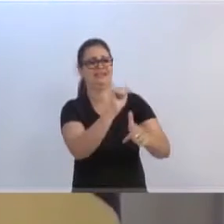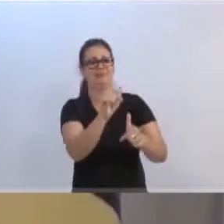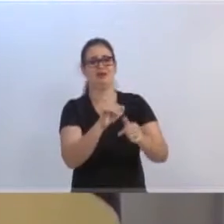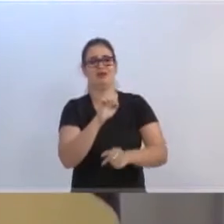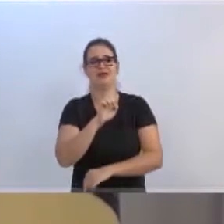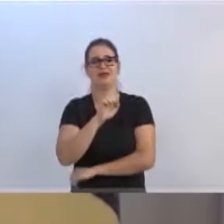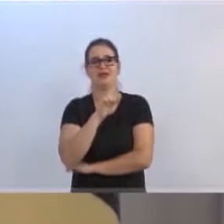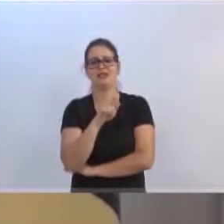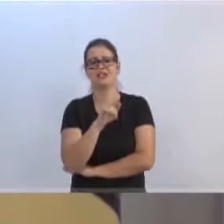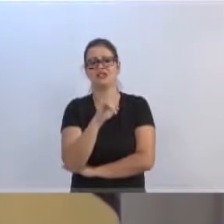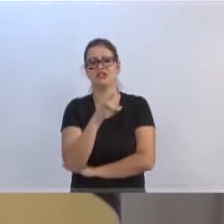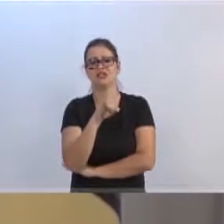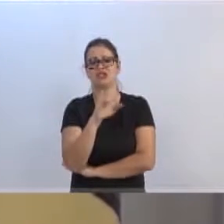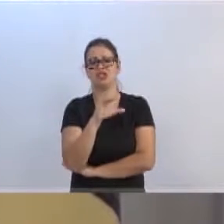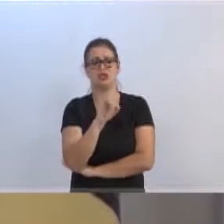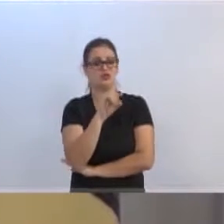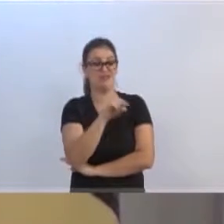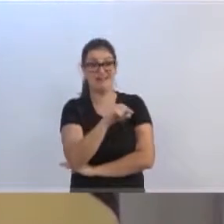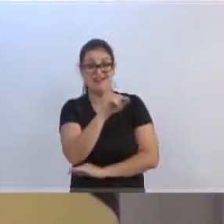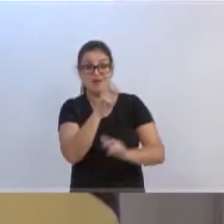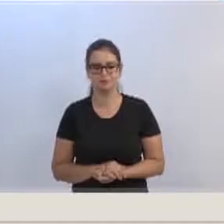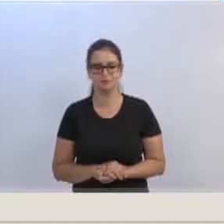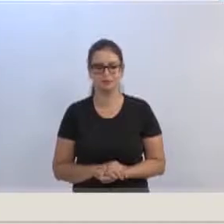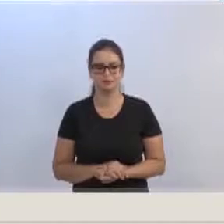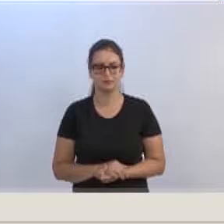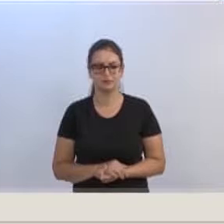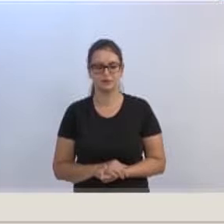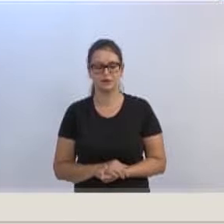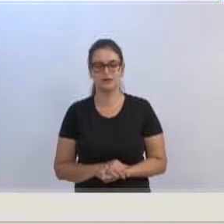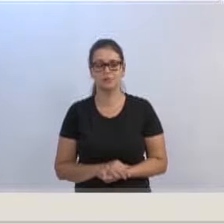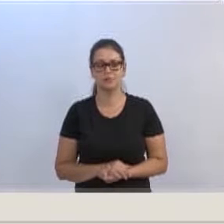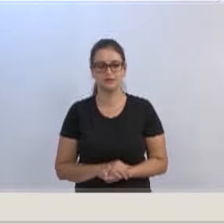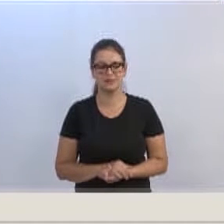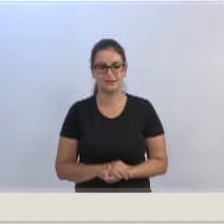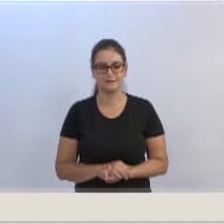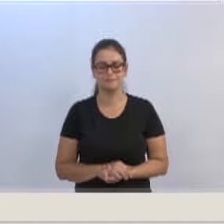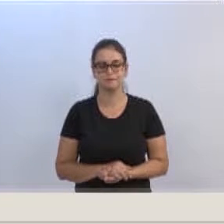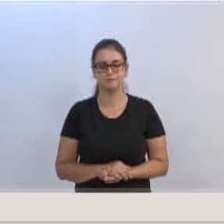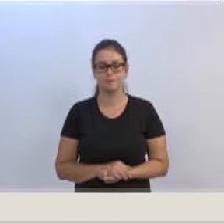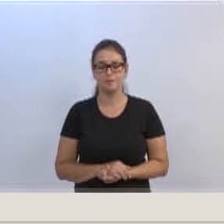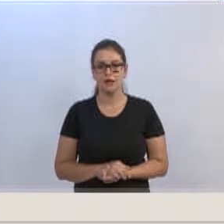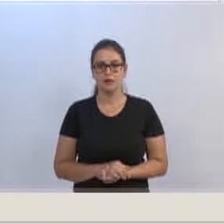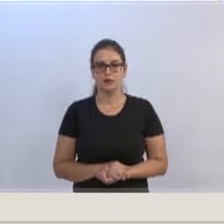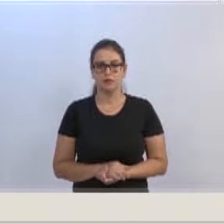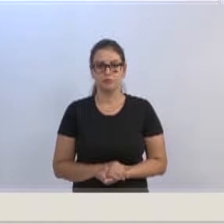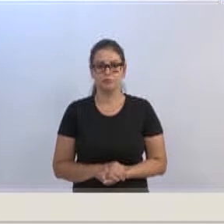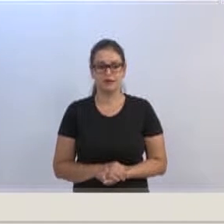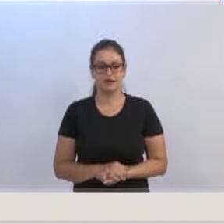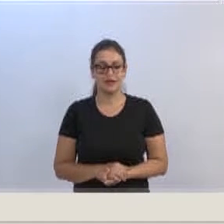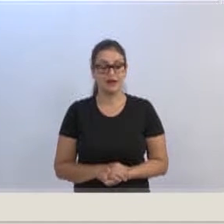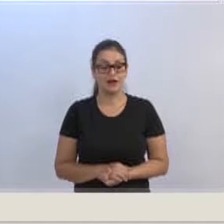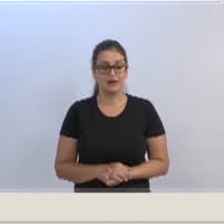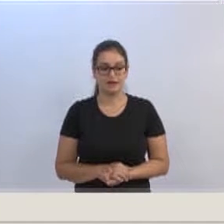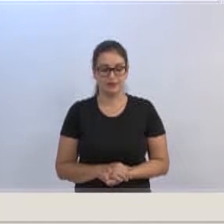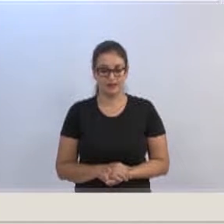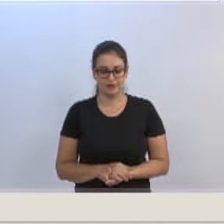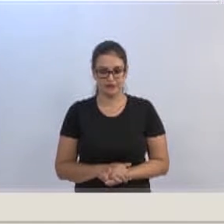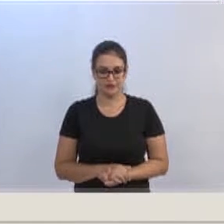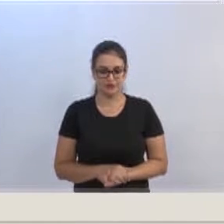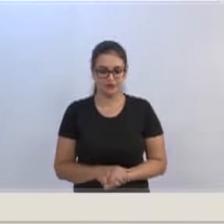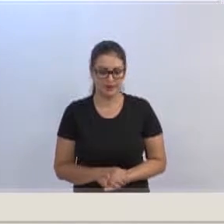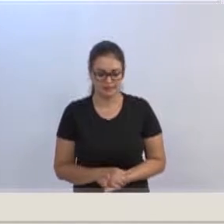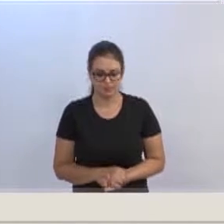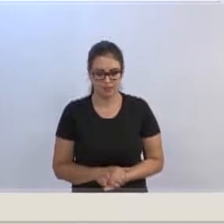e a destinação desses recursos. O projeto aprovado em segunda votação é de autoria do vereador